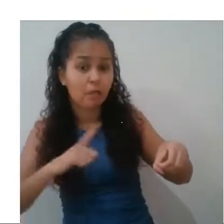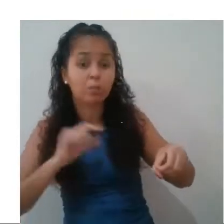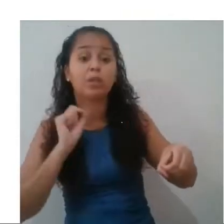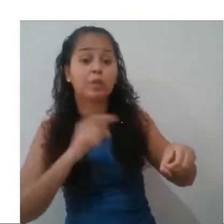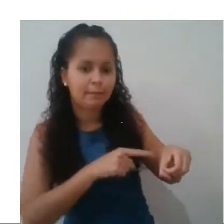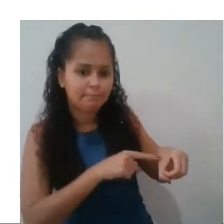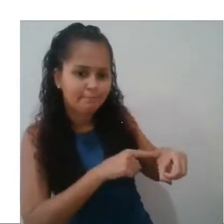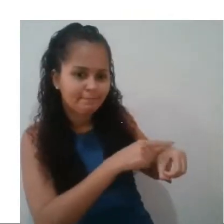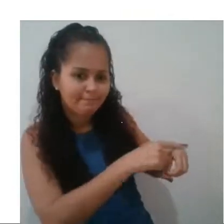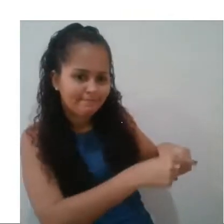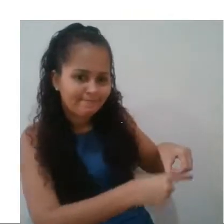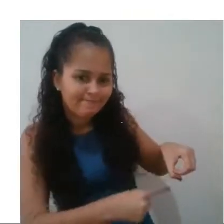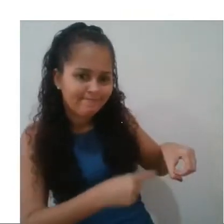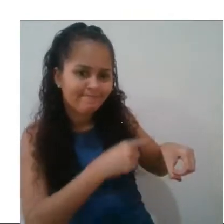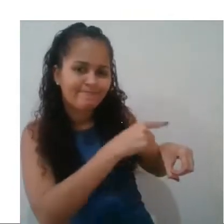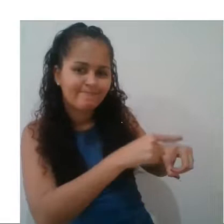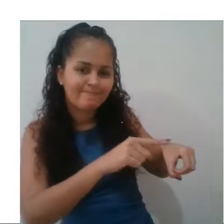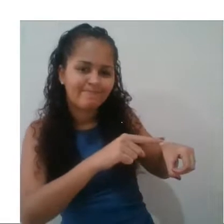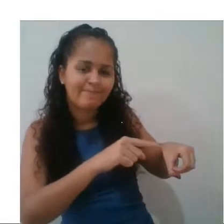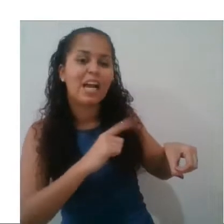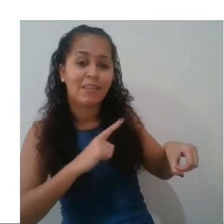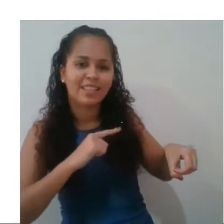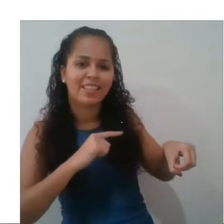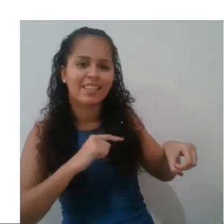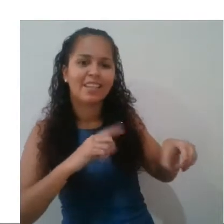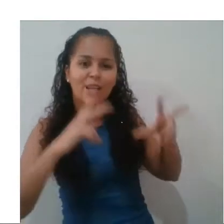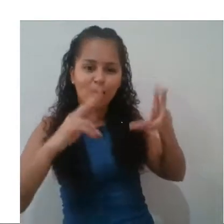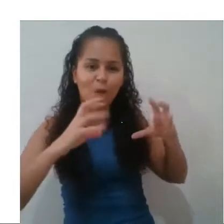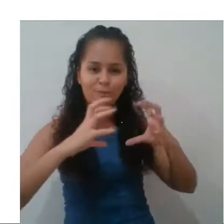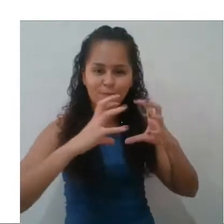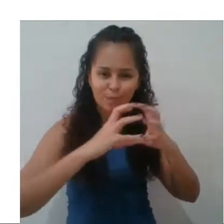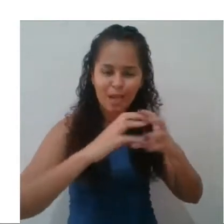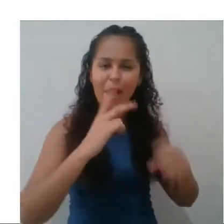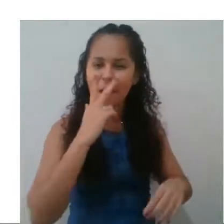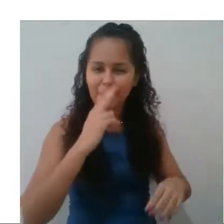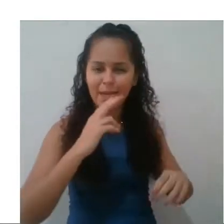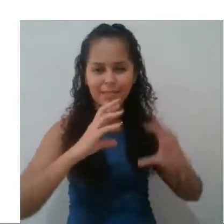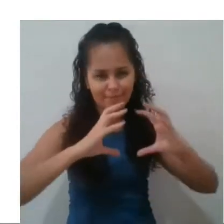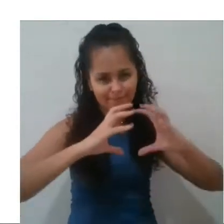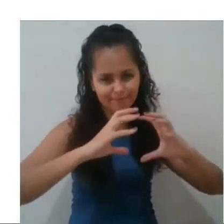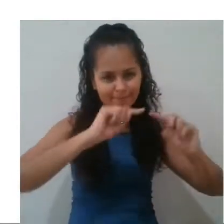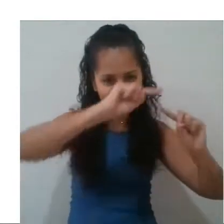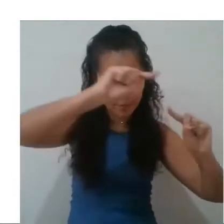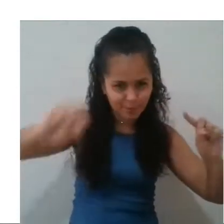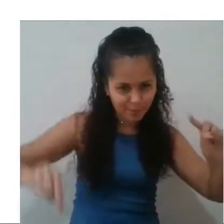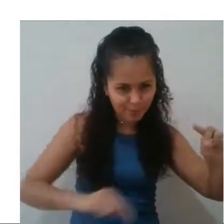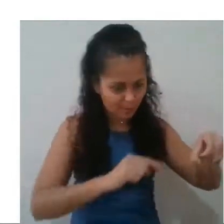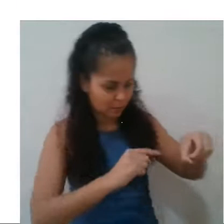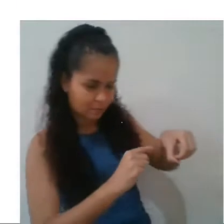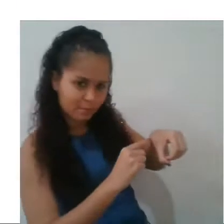obter uma seção esférica, ou um círculo, que surge a partir do